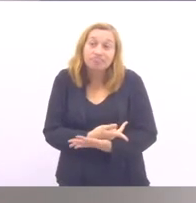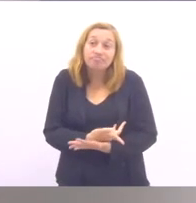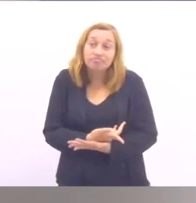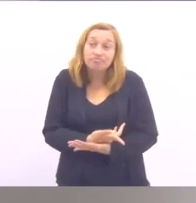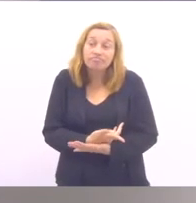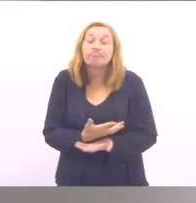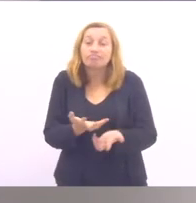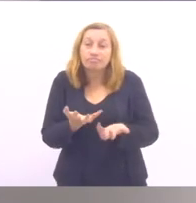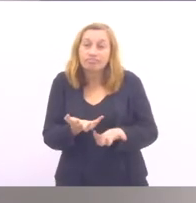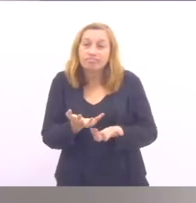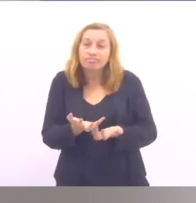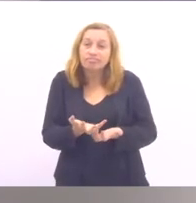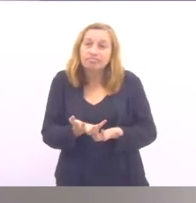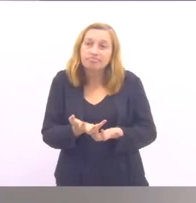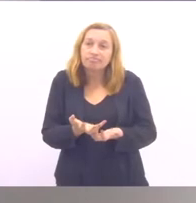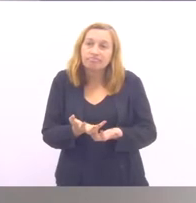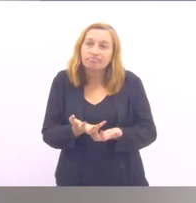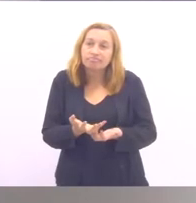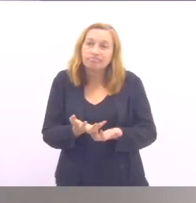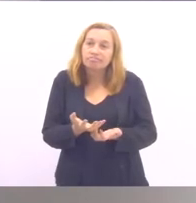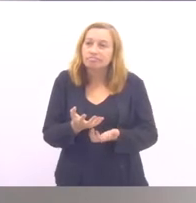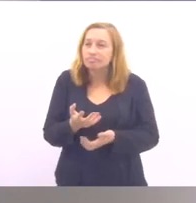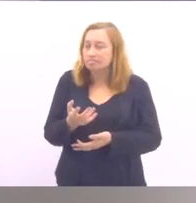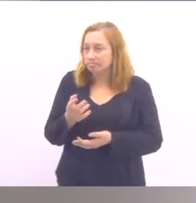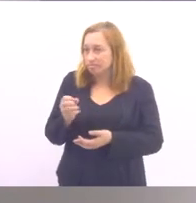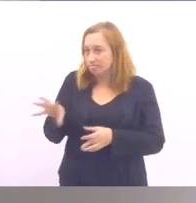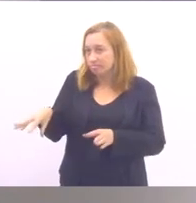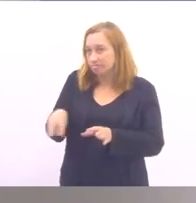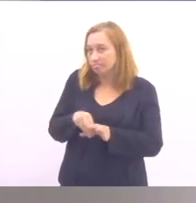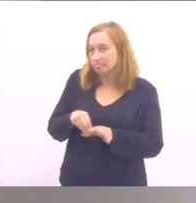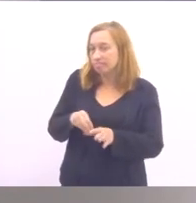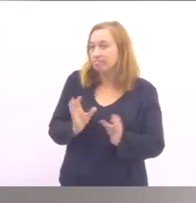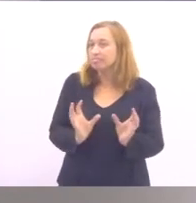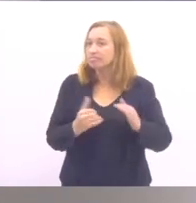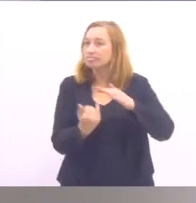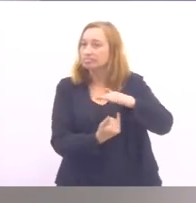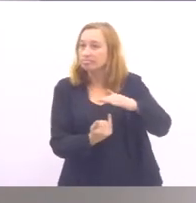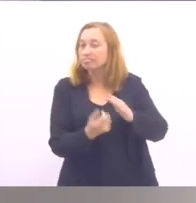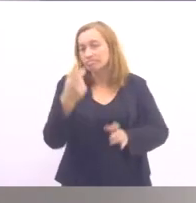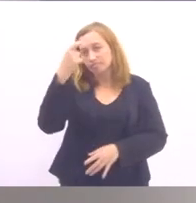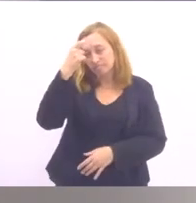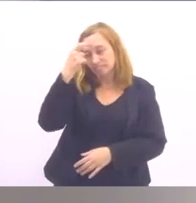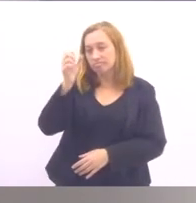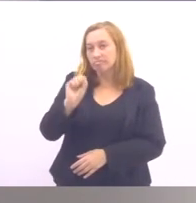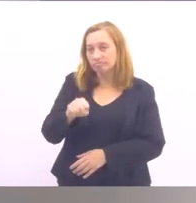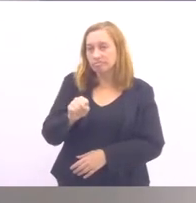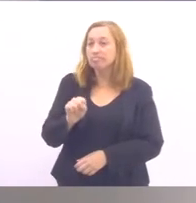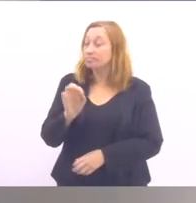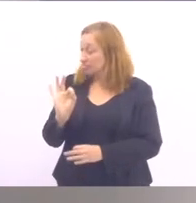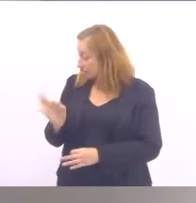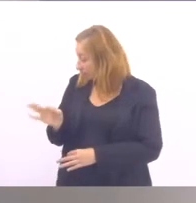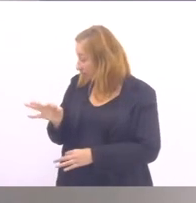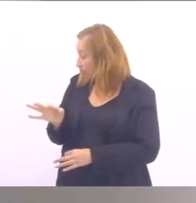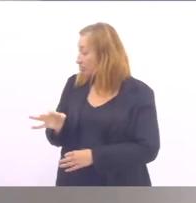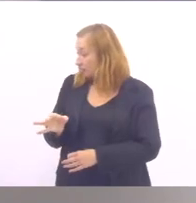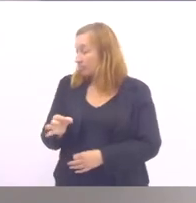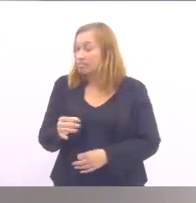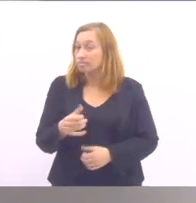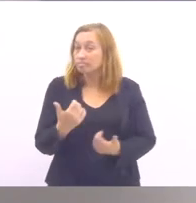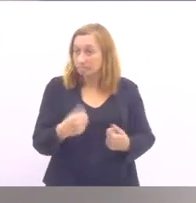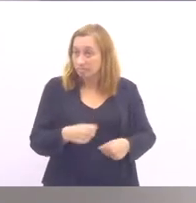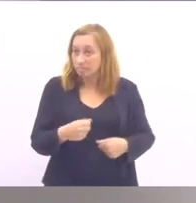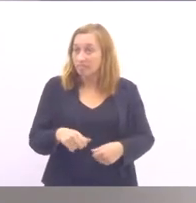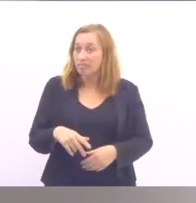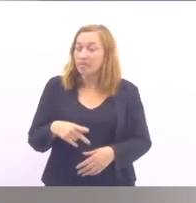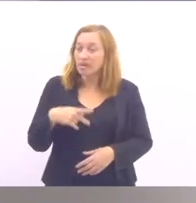E eles querem... Inclusive, podia inserir a cooperativa nessa conscientização. Claro. Sim, mas alguém tem que dar